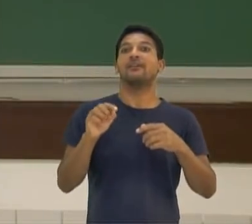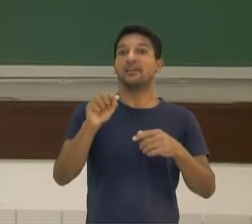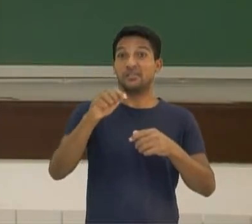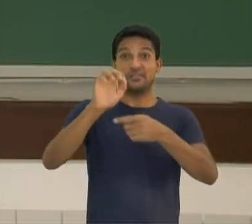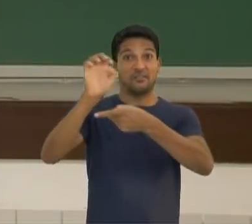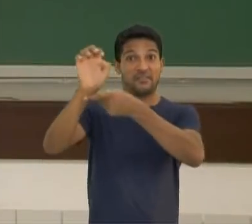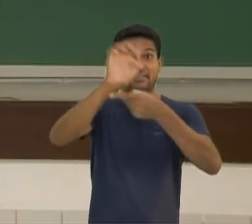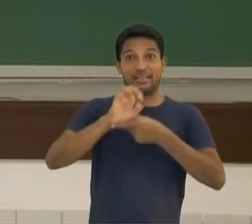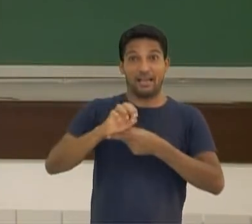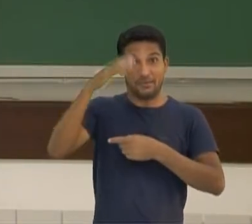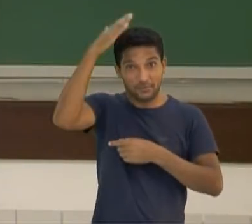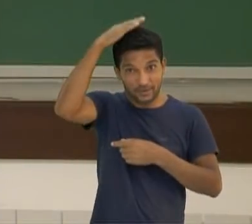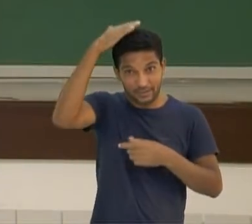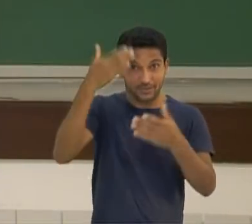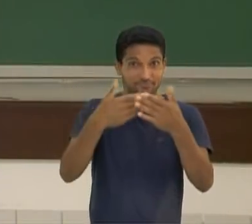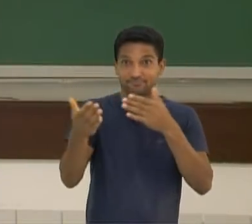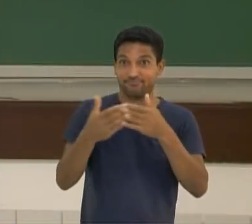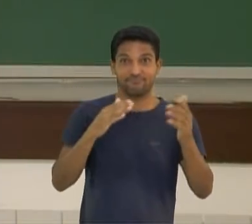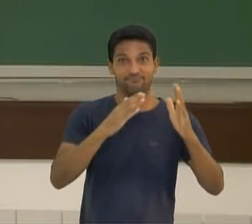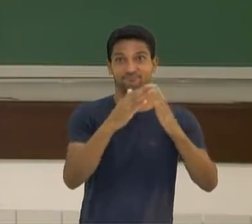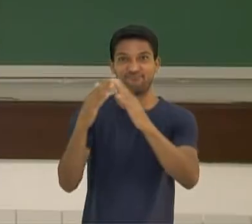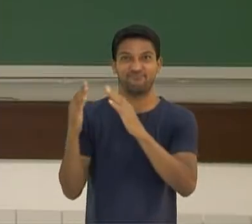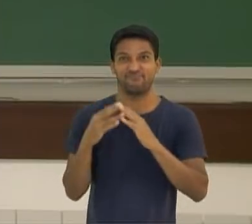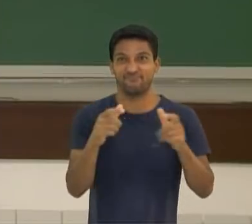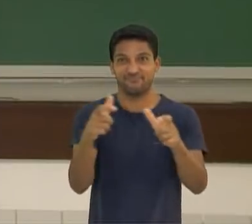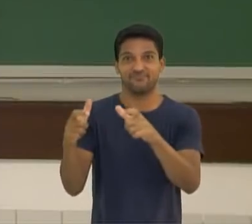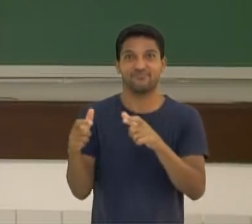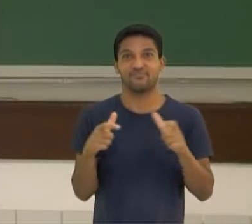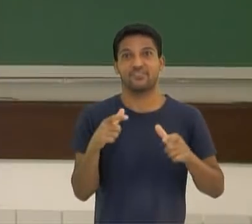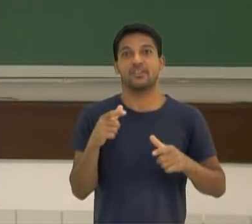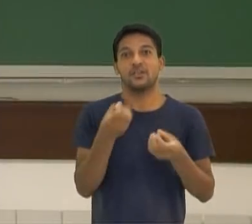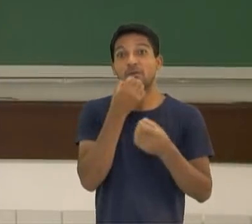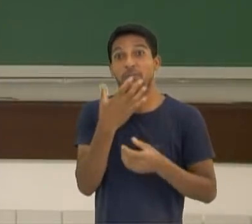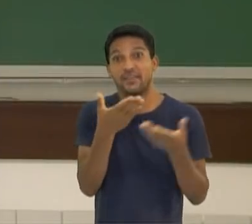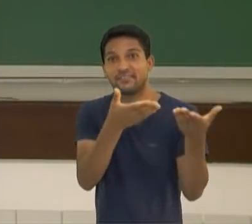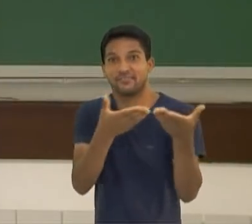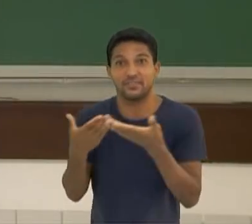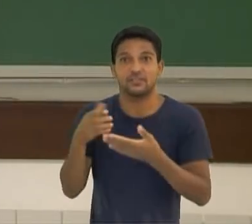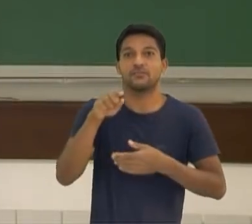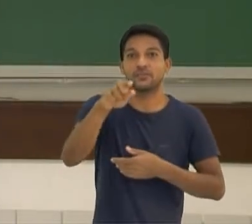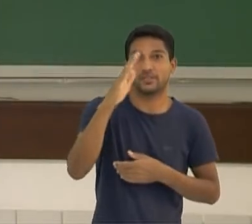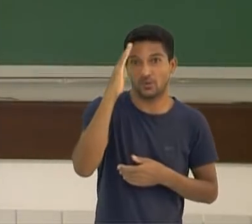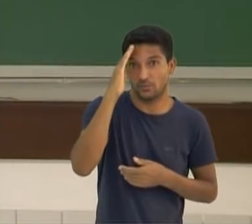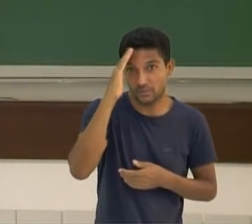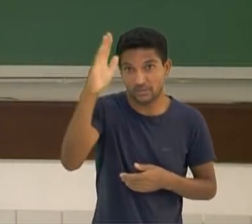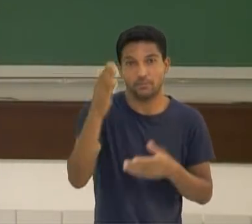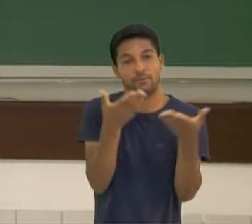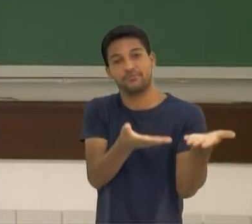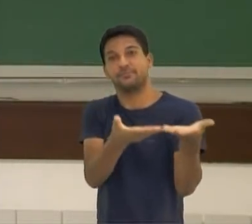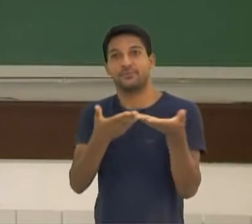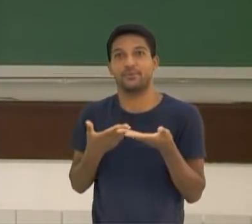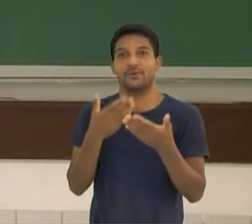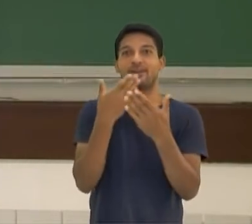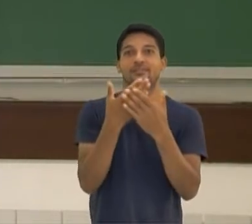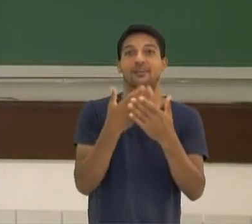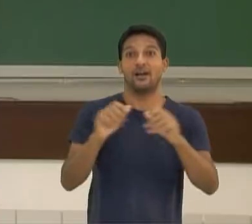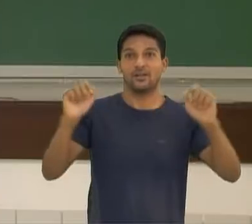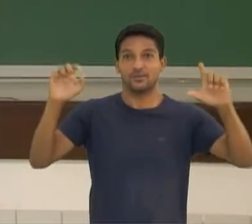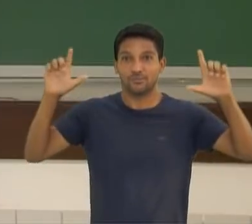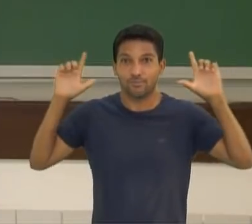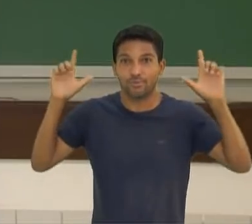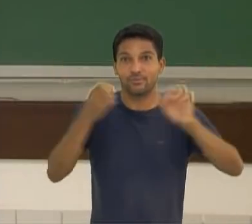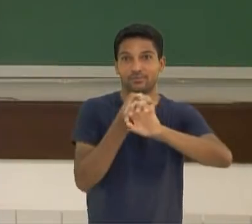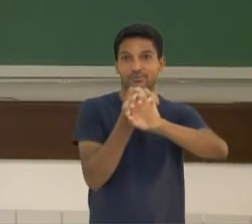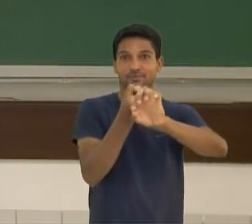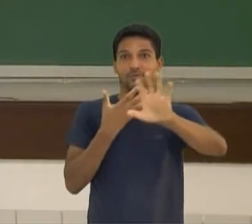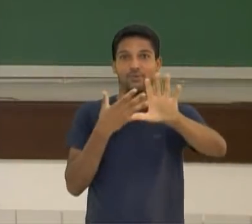em qualquer canto. Muito bem-vindo e você é o nosso principal convidado para essa aula maravilhosa